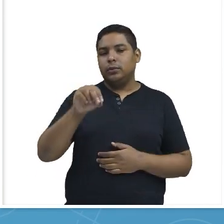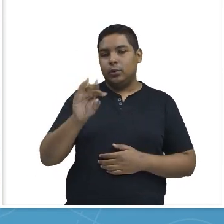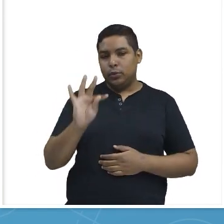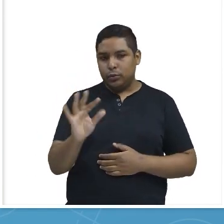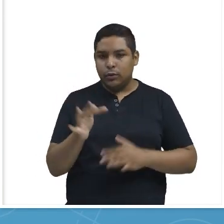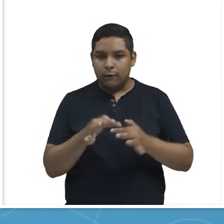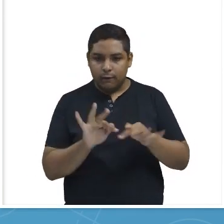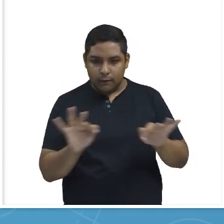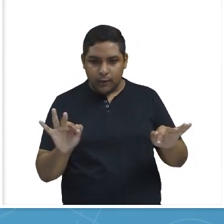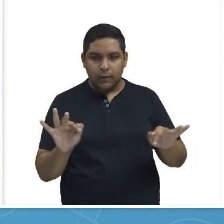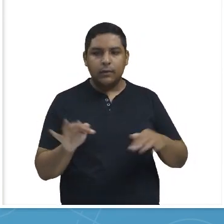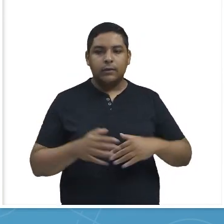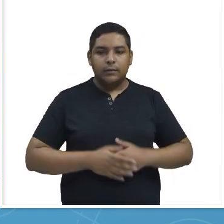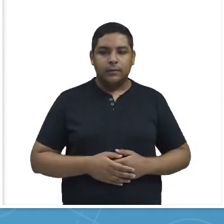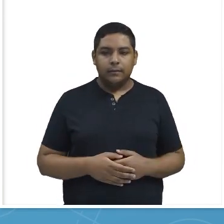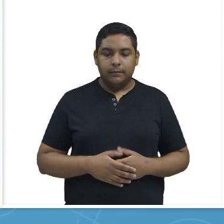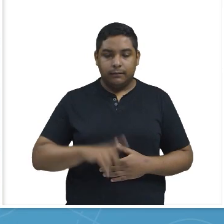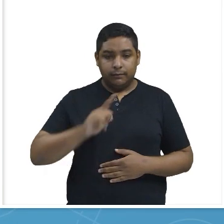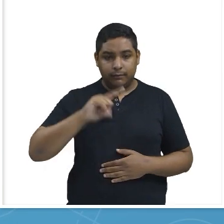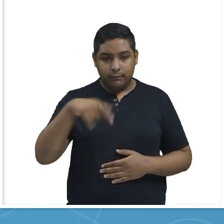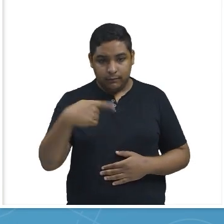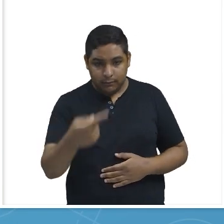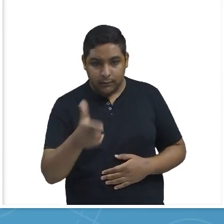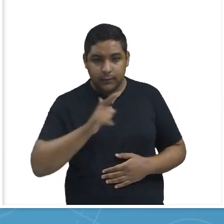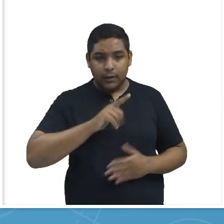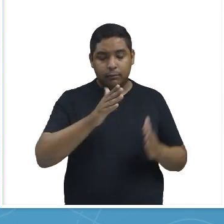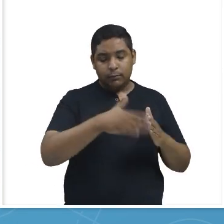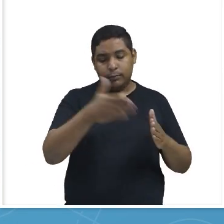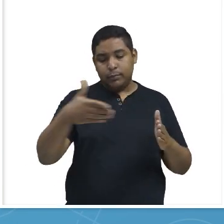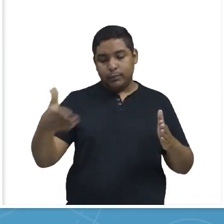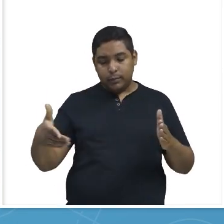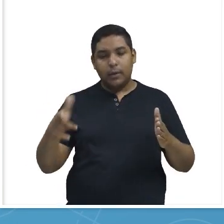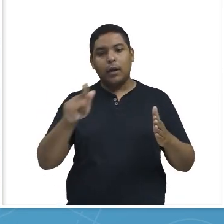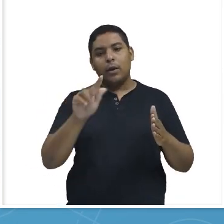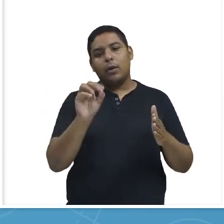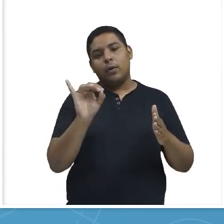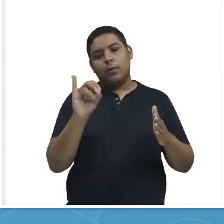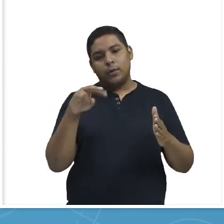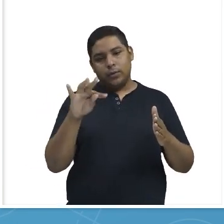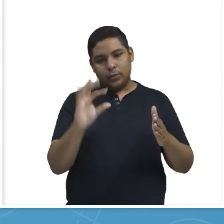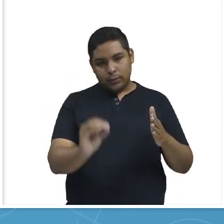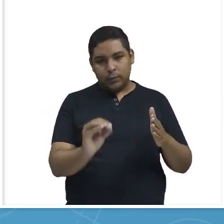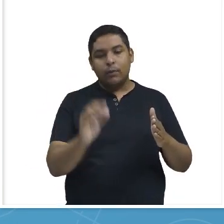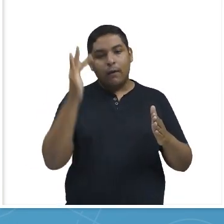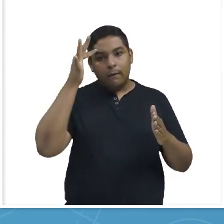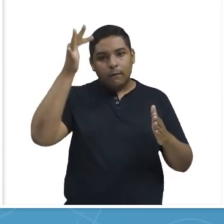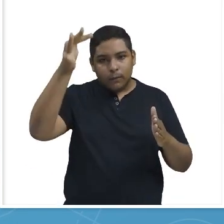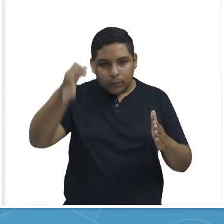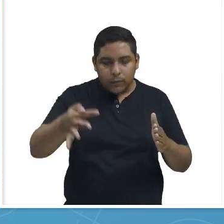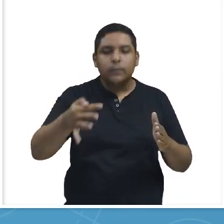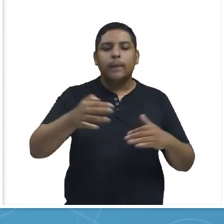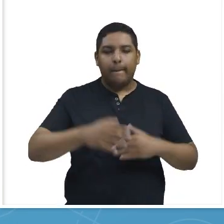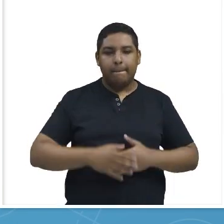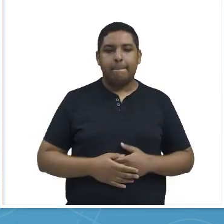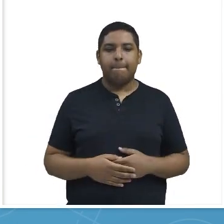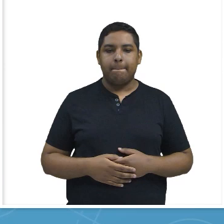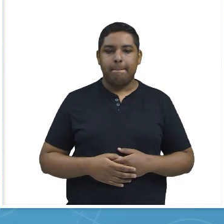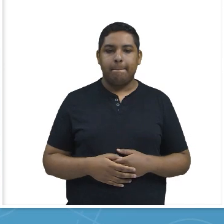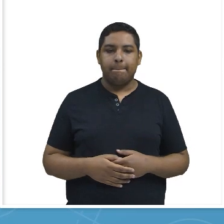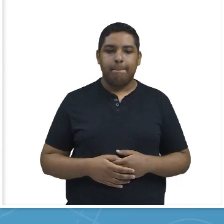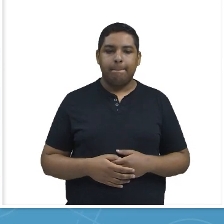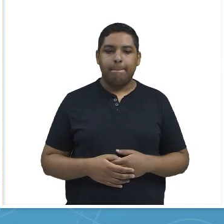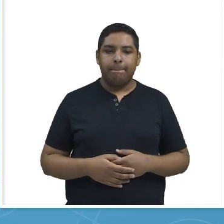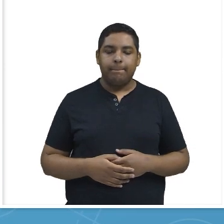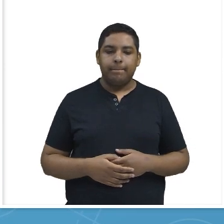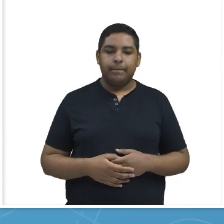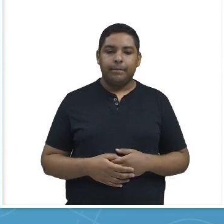segue a sequência dos elementos. O going to, que tem que aparecer, que a sua frase é futuro, ele é que indica o futuro, o